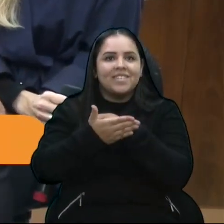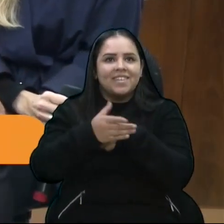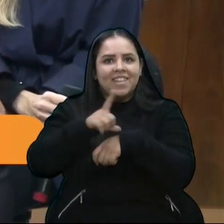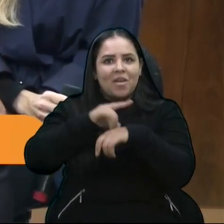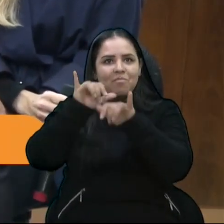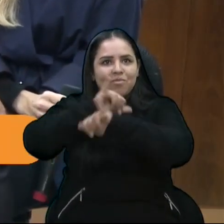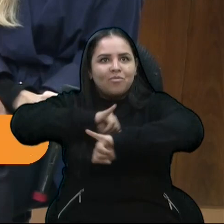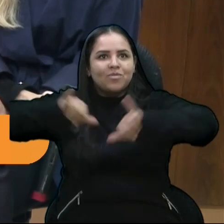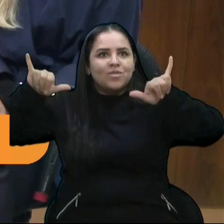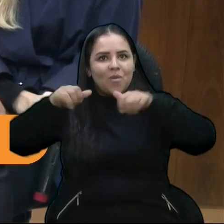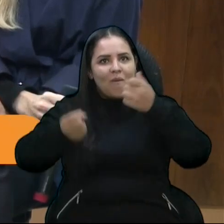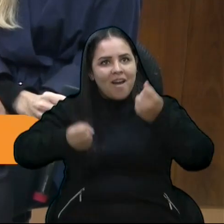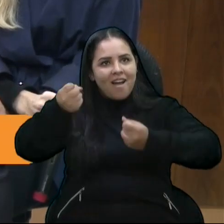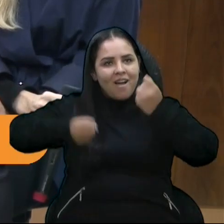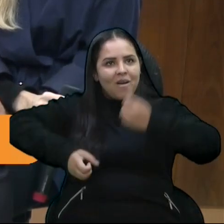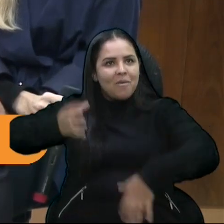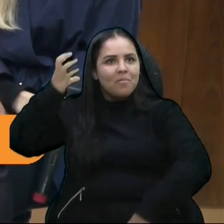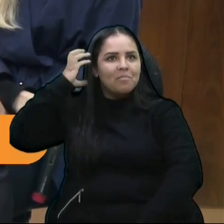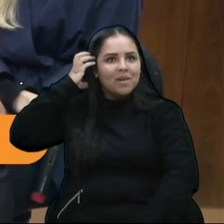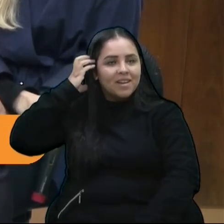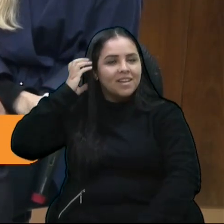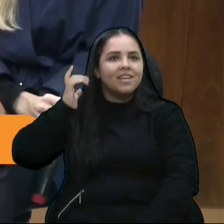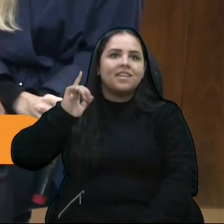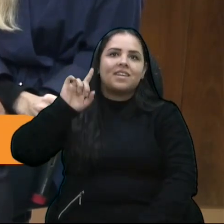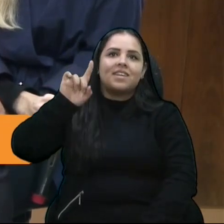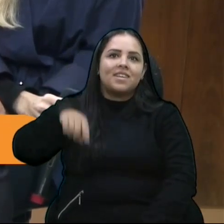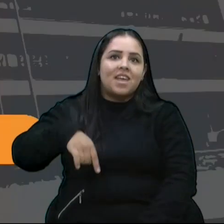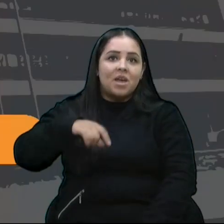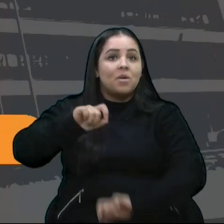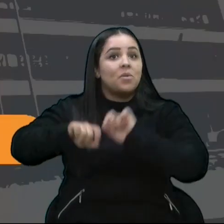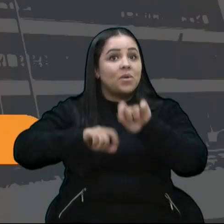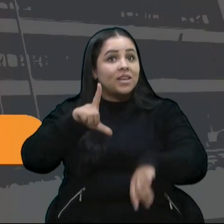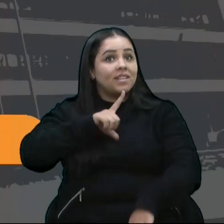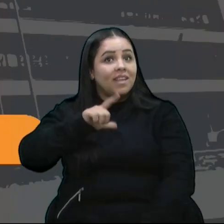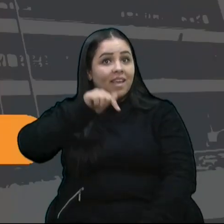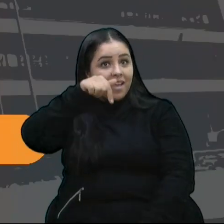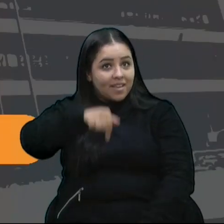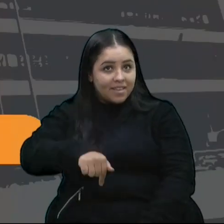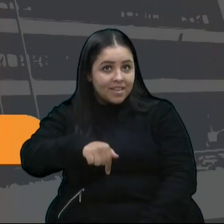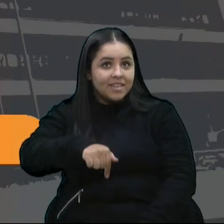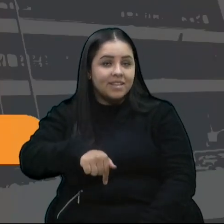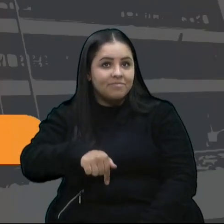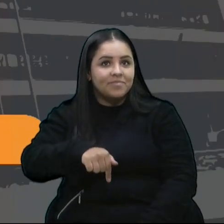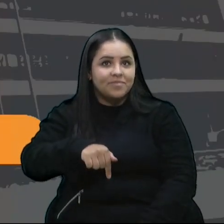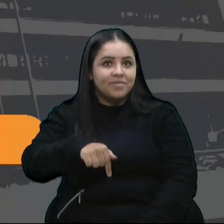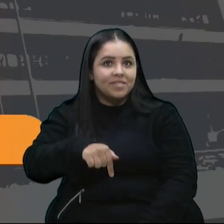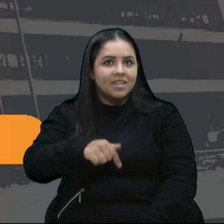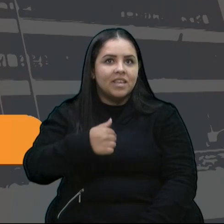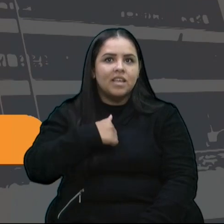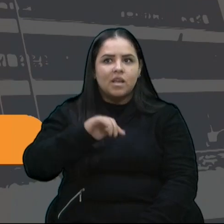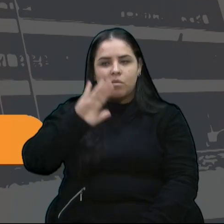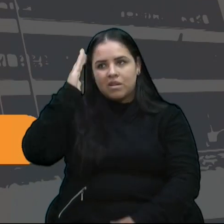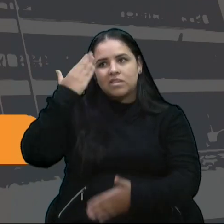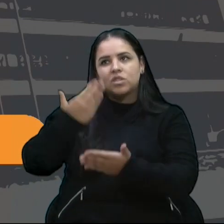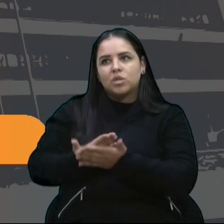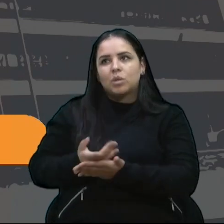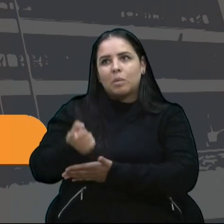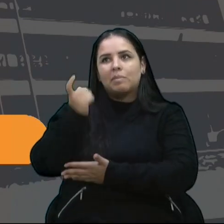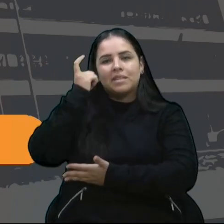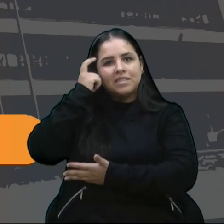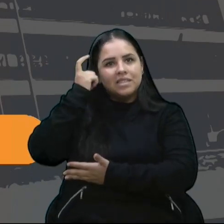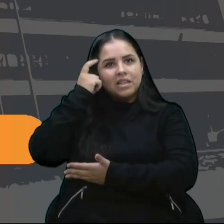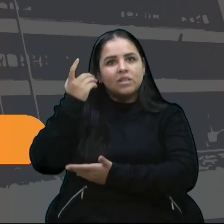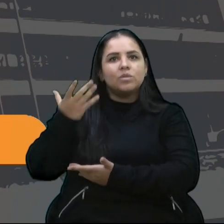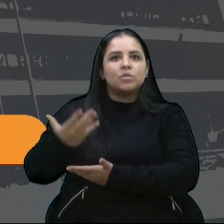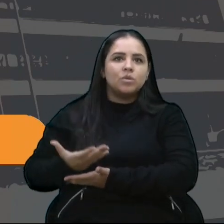é, e é uma das características que tem por aqui, assim, né? Mas eu acho que, pensando aí,